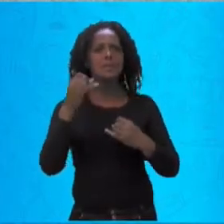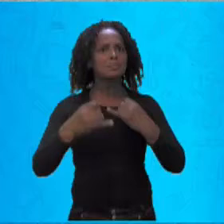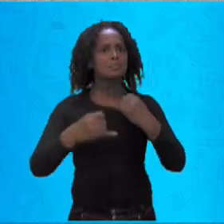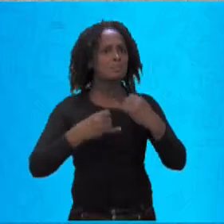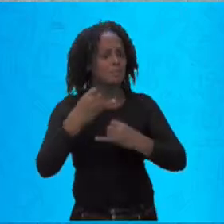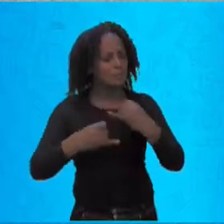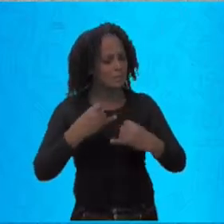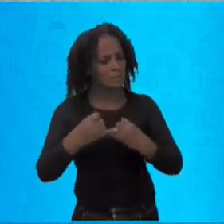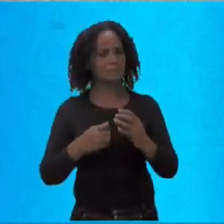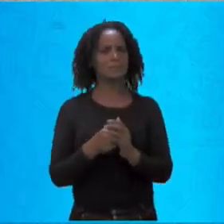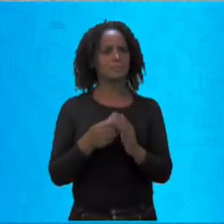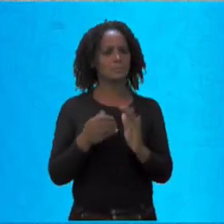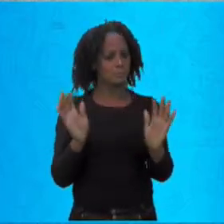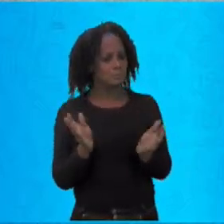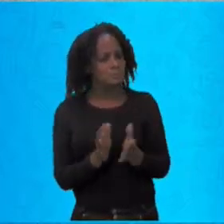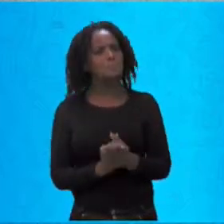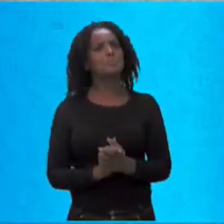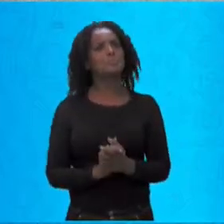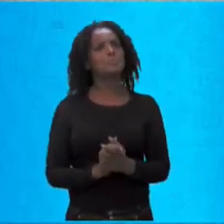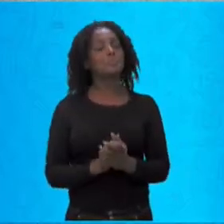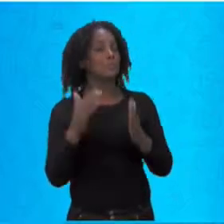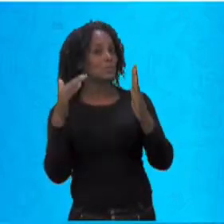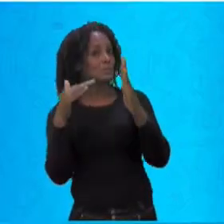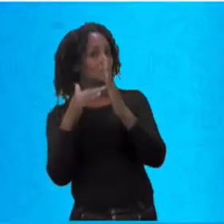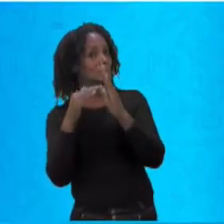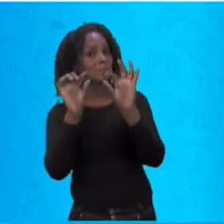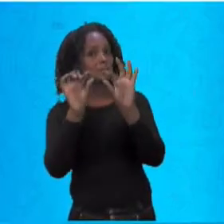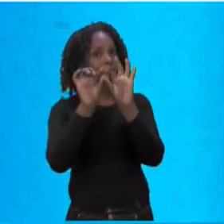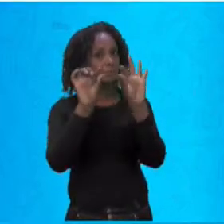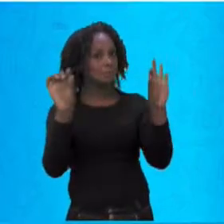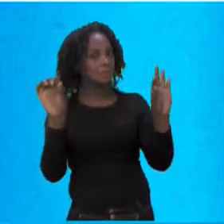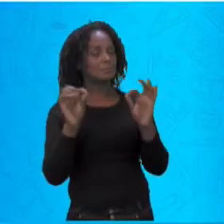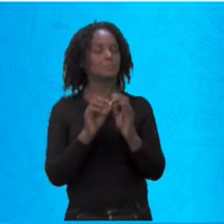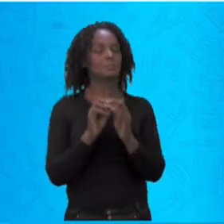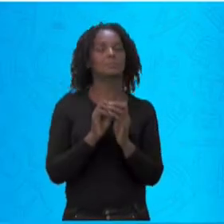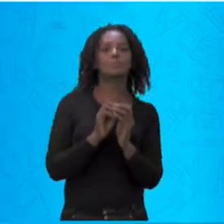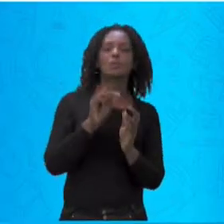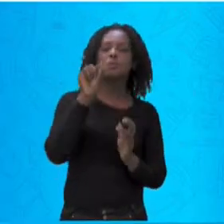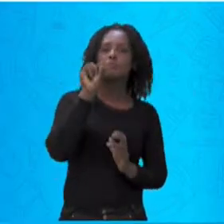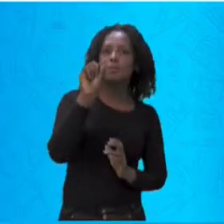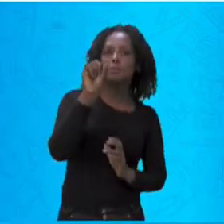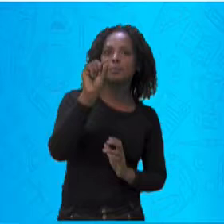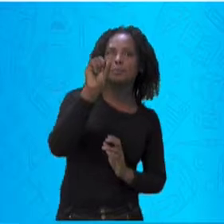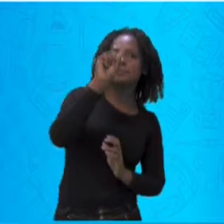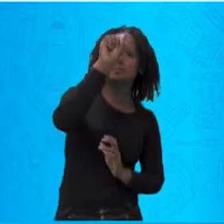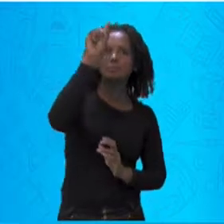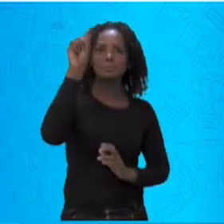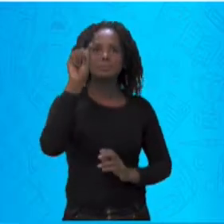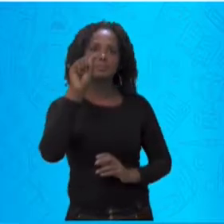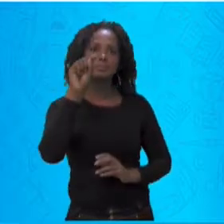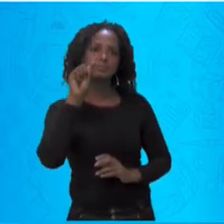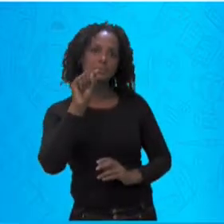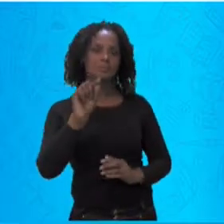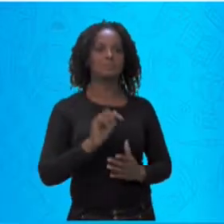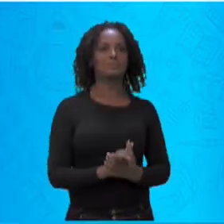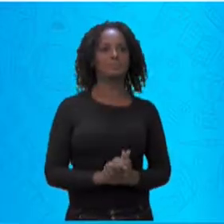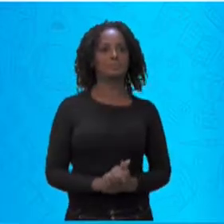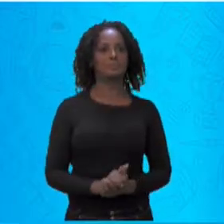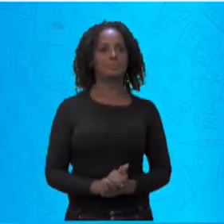uma pergunta. No final da frase, colocamos o ponto de